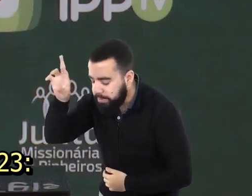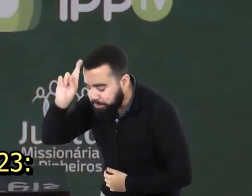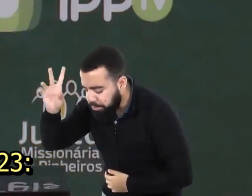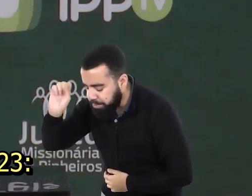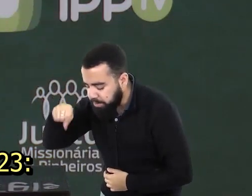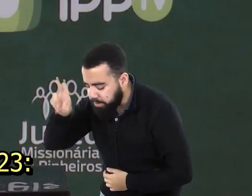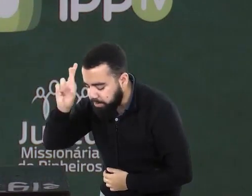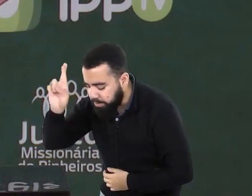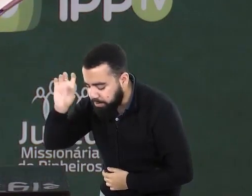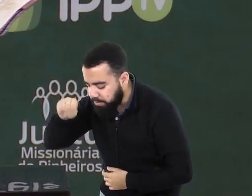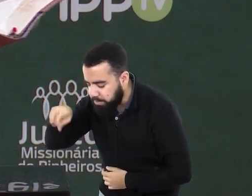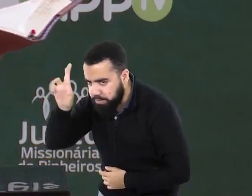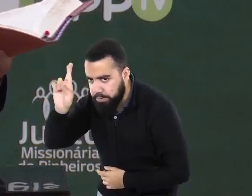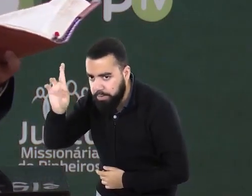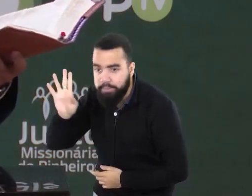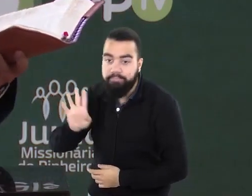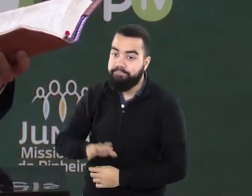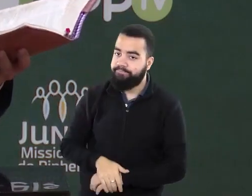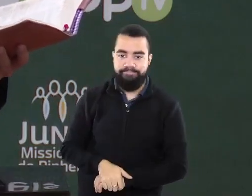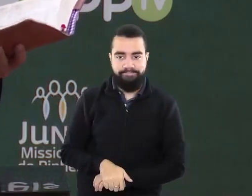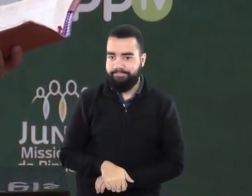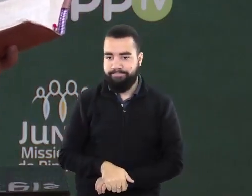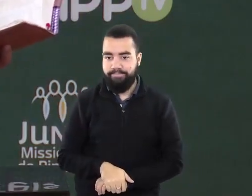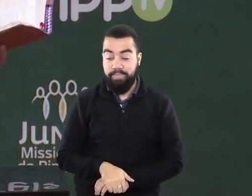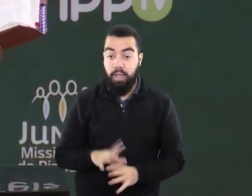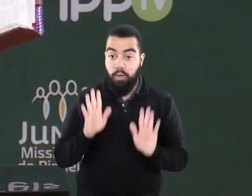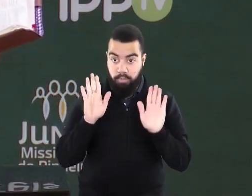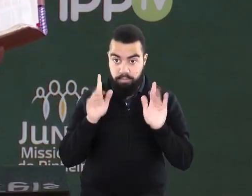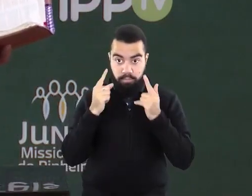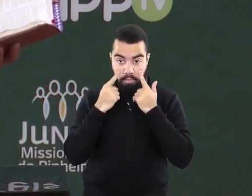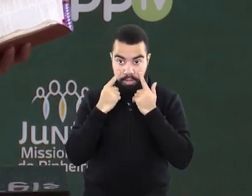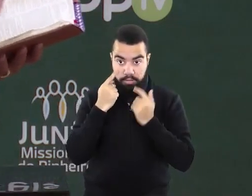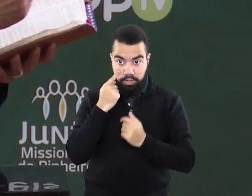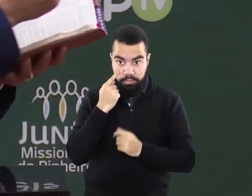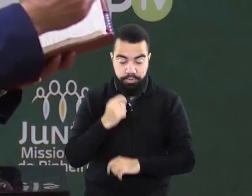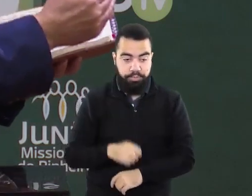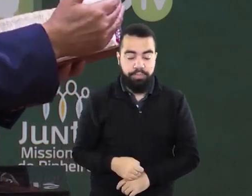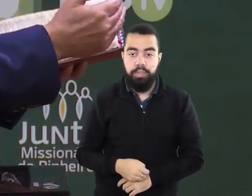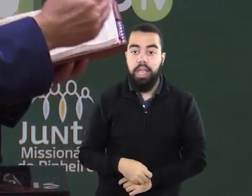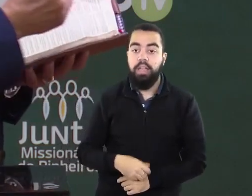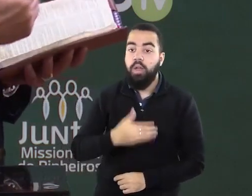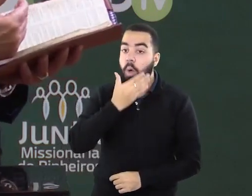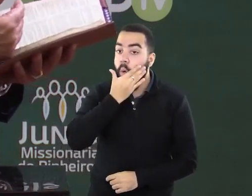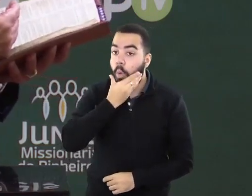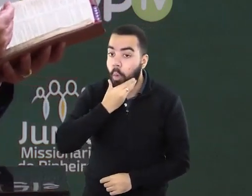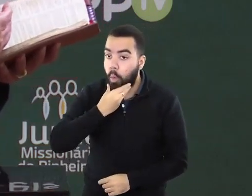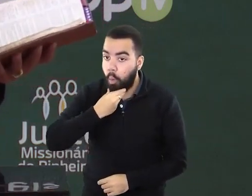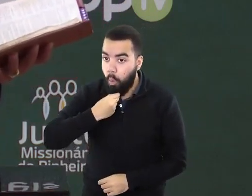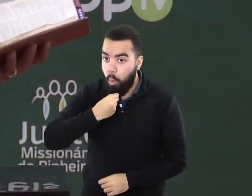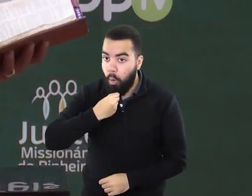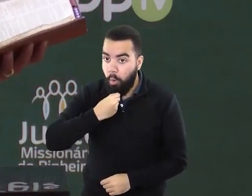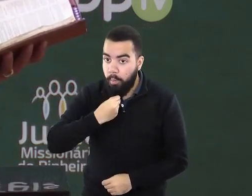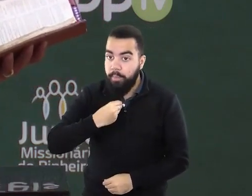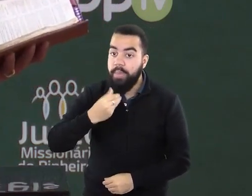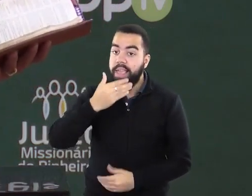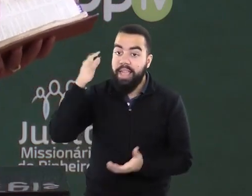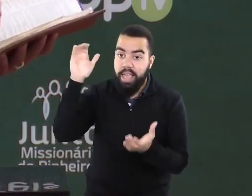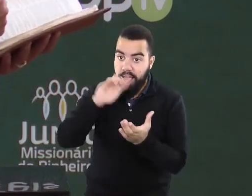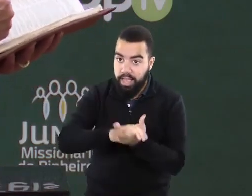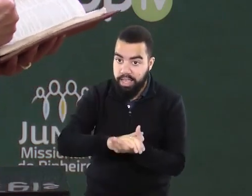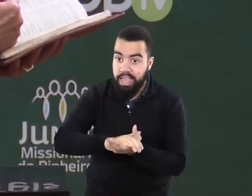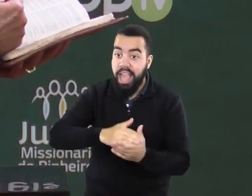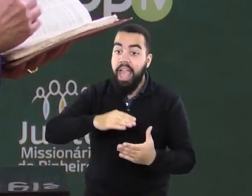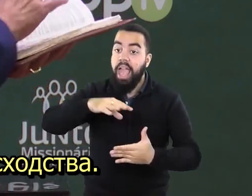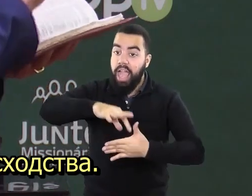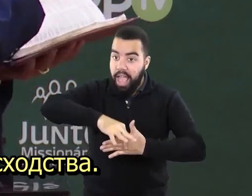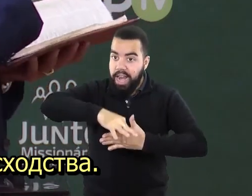verso 23. Porque o marido é o cabeça da mulher, como também Cristo é o cabeça da igreja, sendo este mesmo salvador